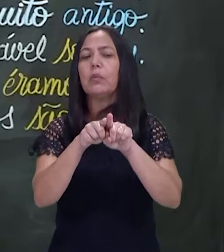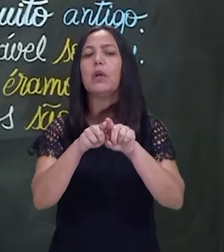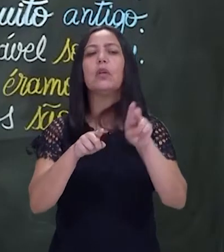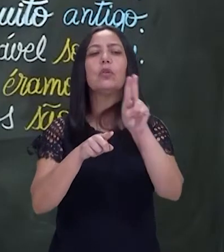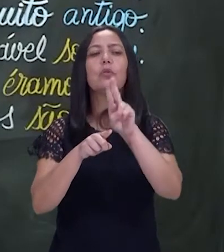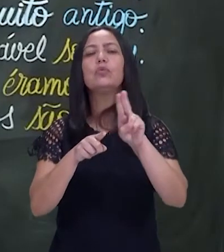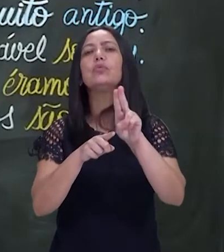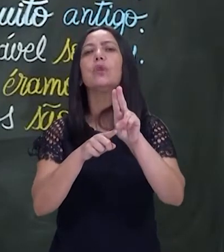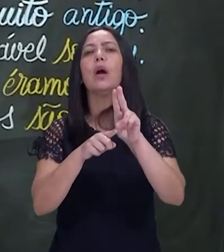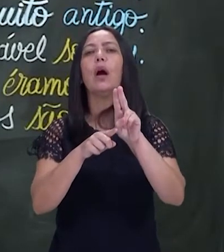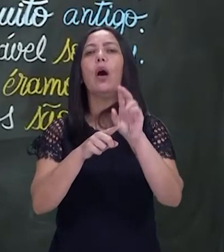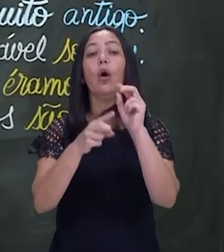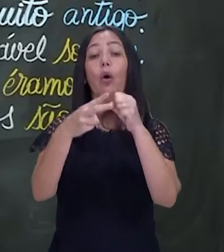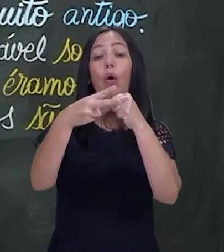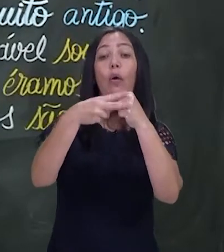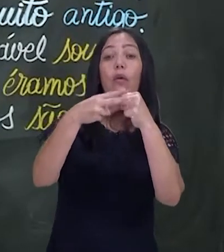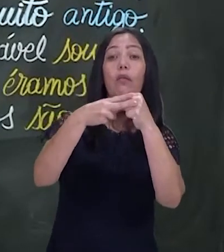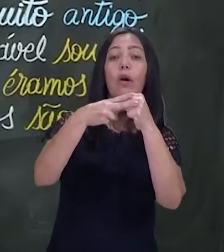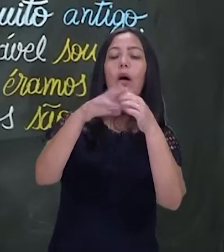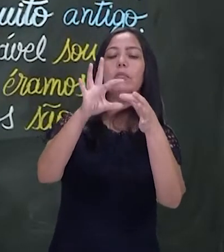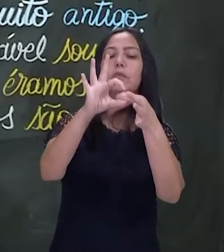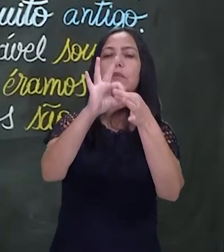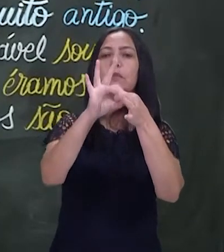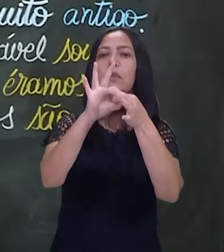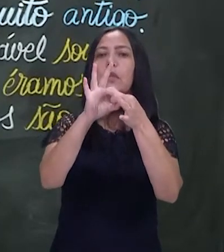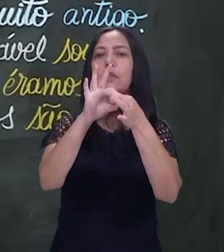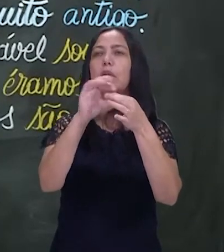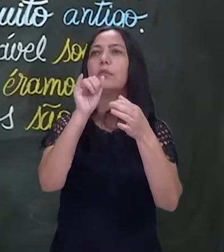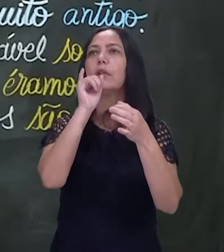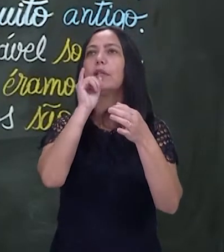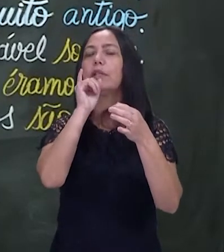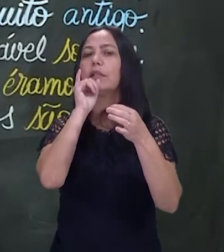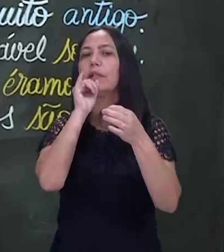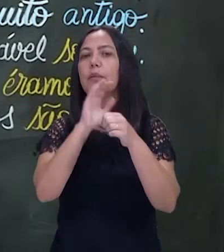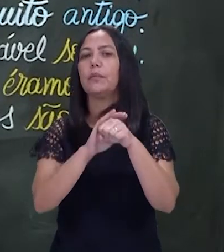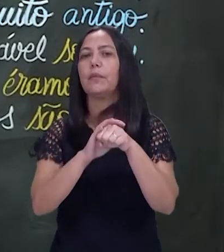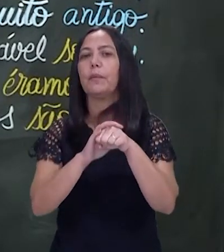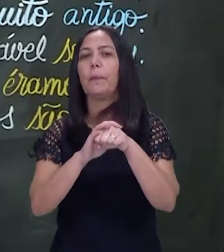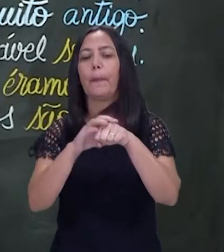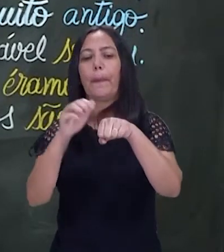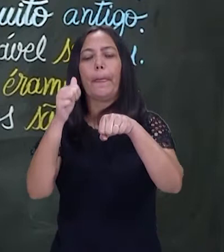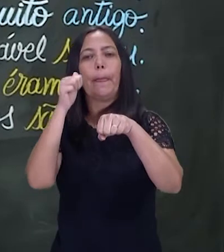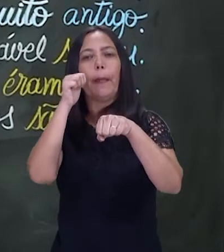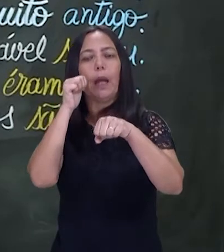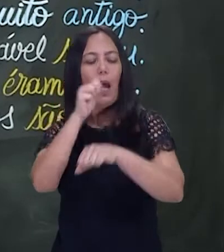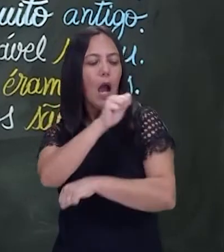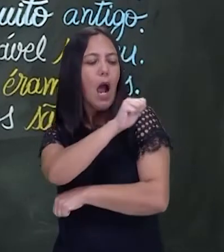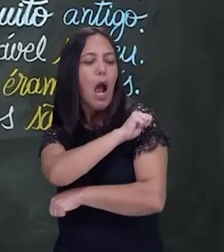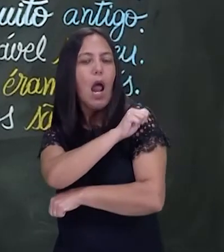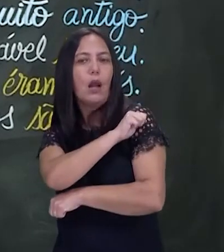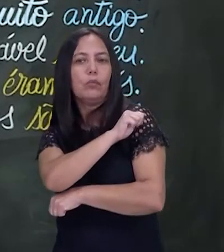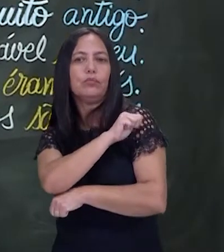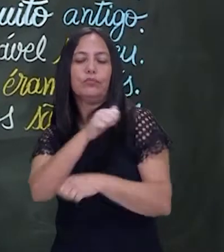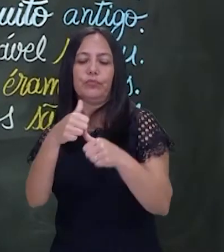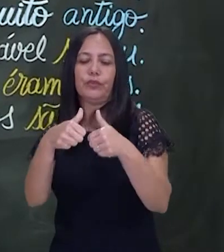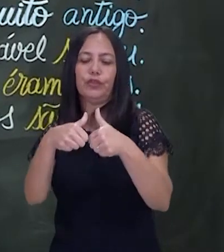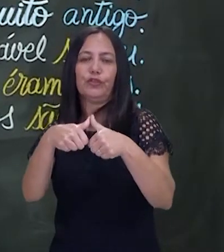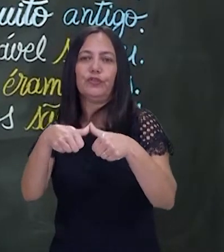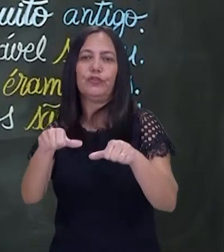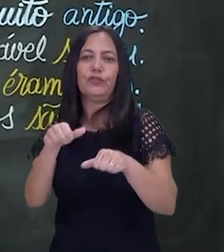usar o verbo andar com outra significação e outra construção. Quando se diz, por exemplo, que a aluna está